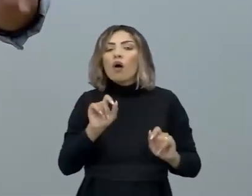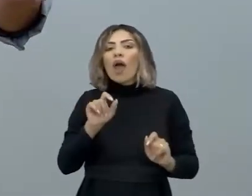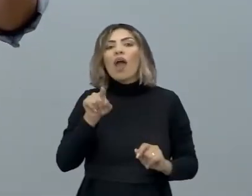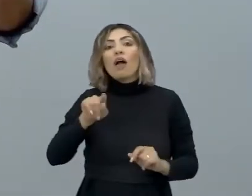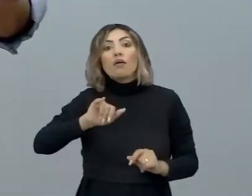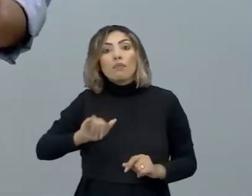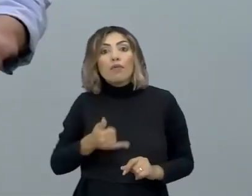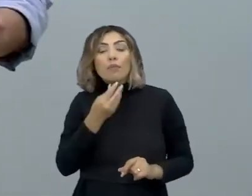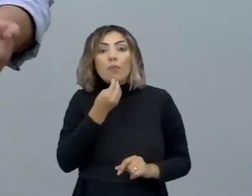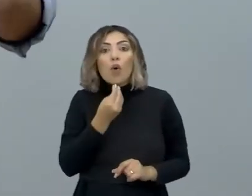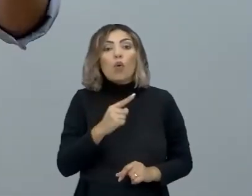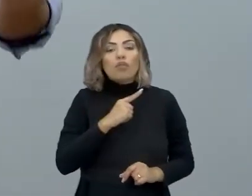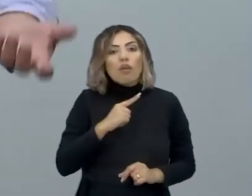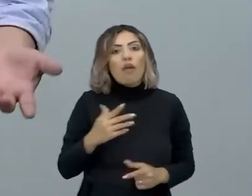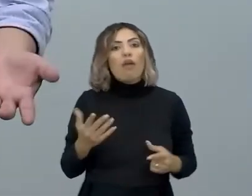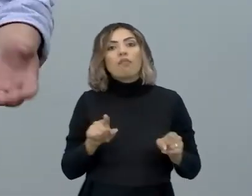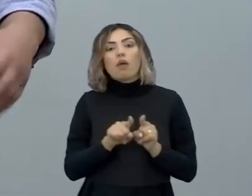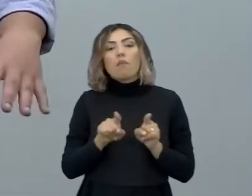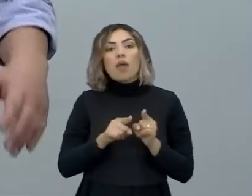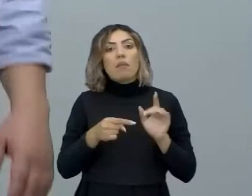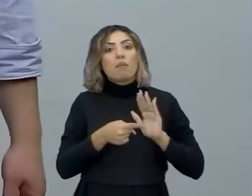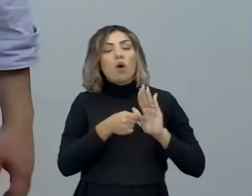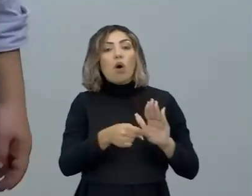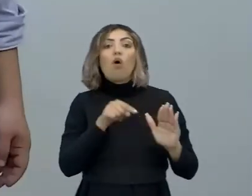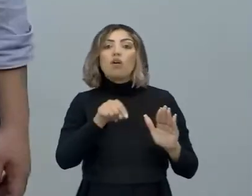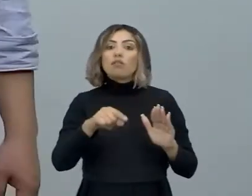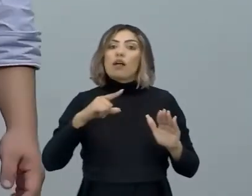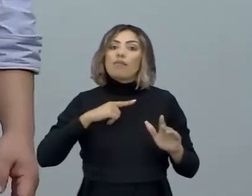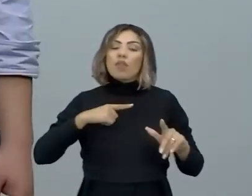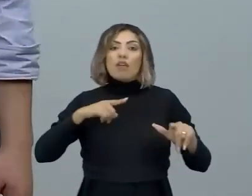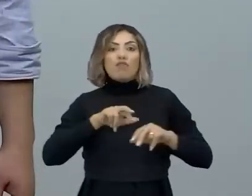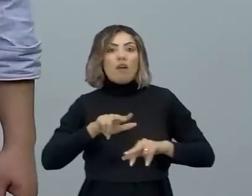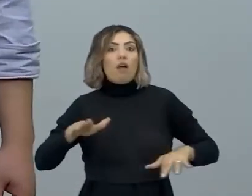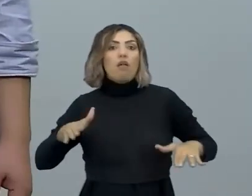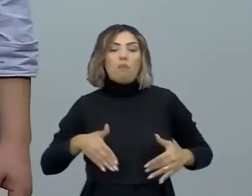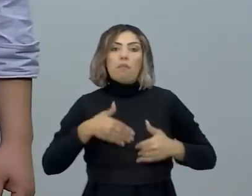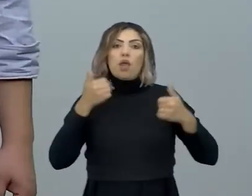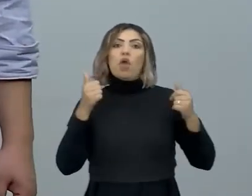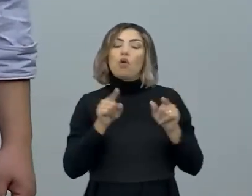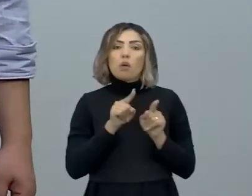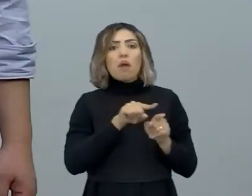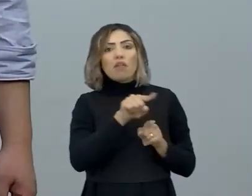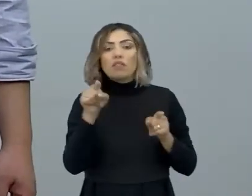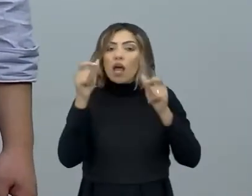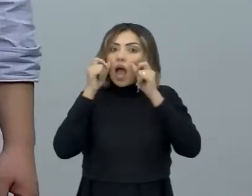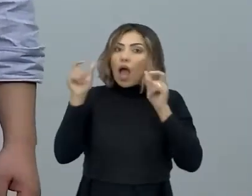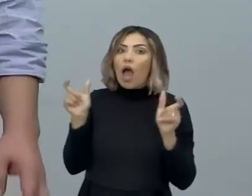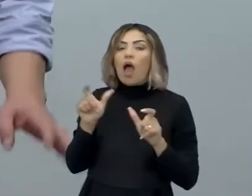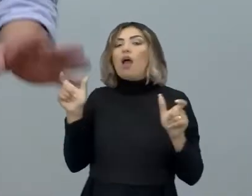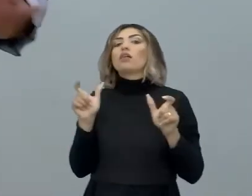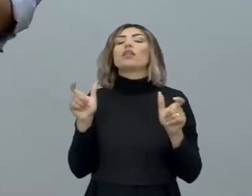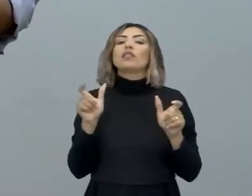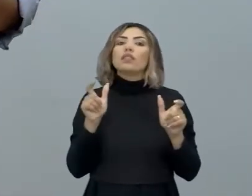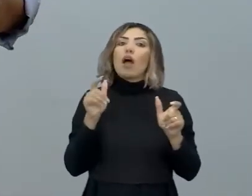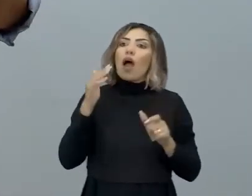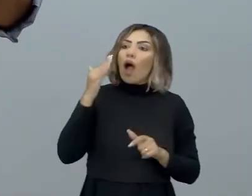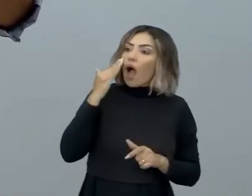que mostrar a utilidade e é para chamar a atenção mesmo. Para primeiro momento,